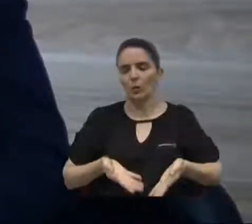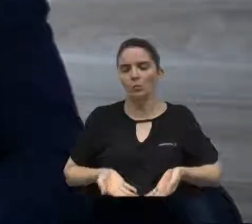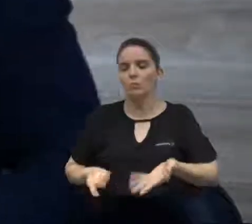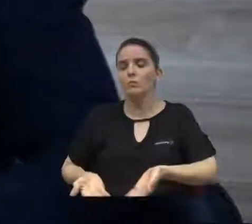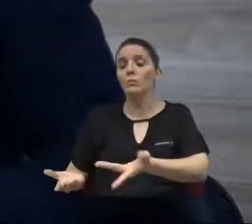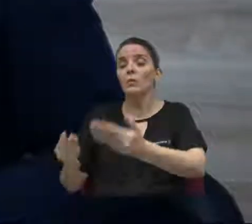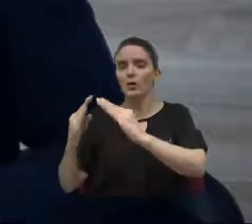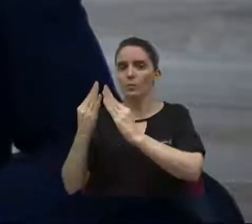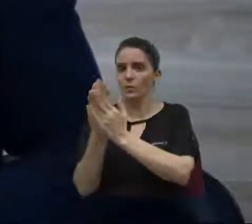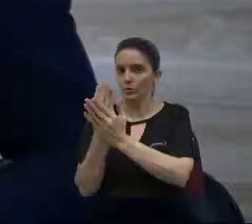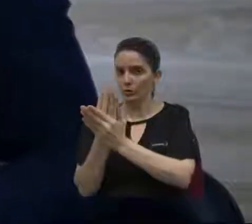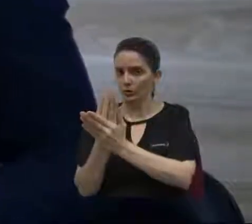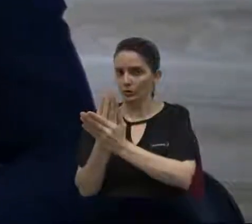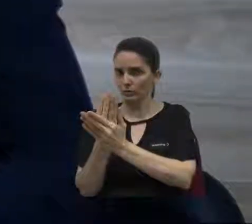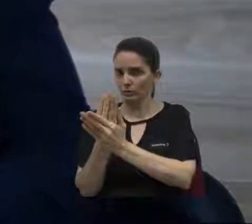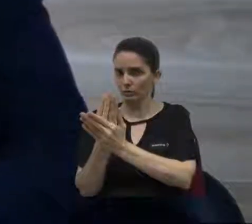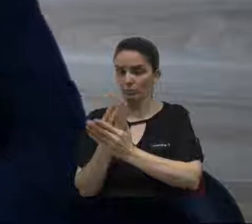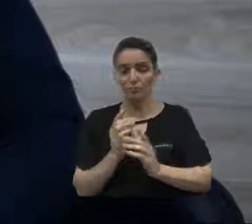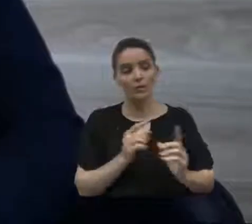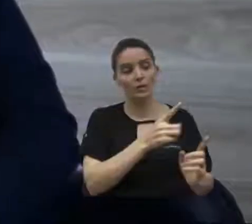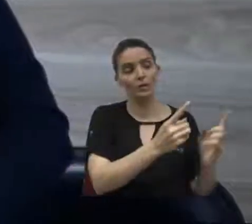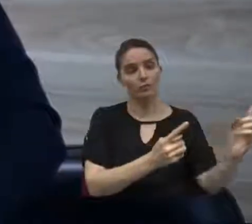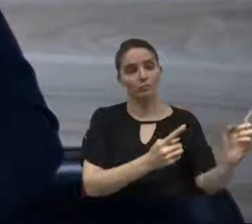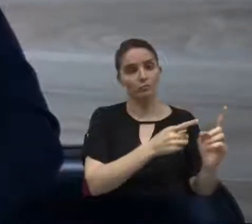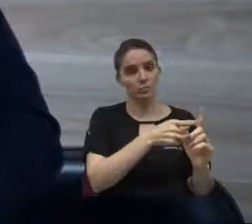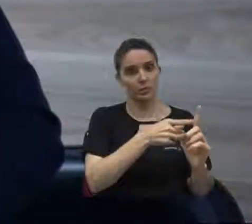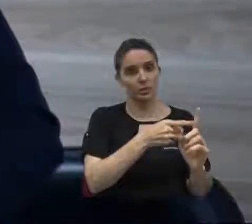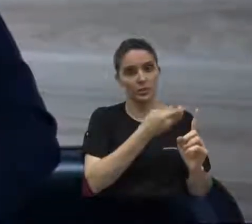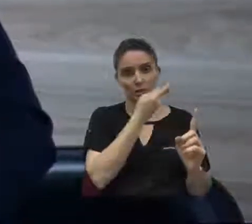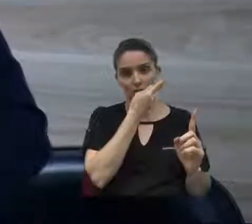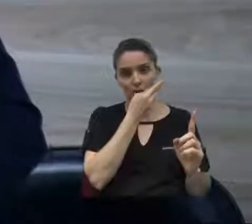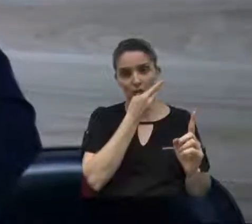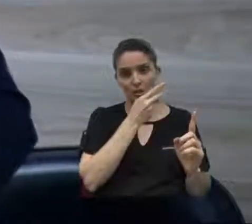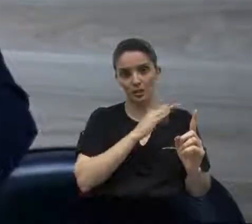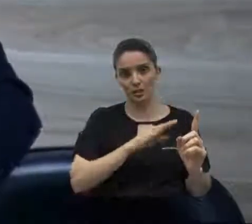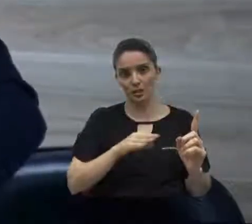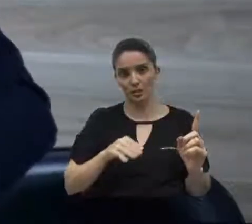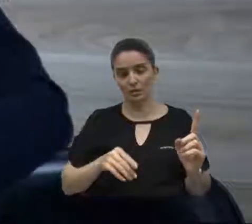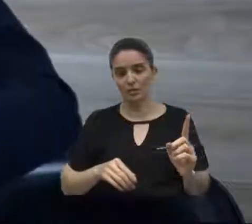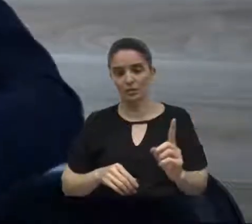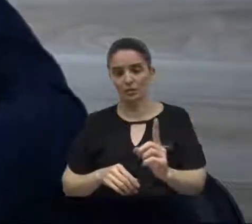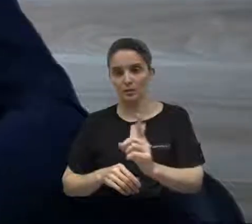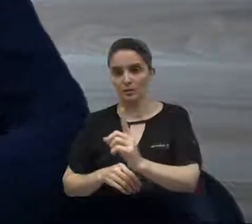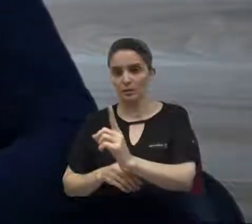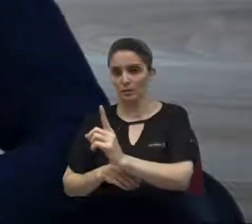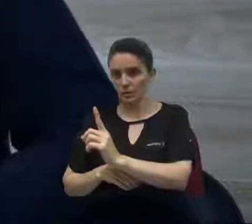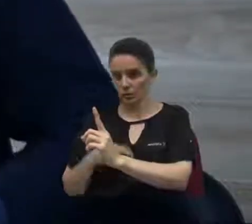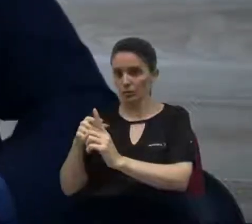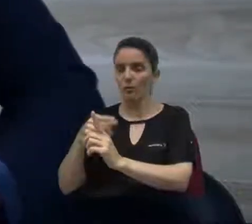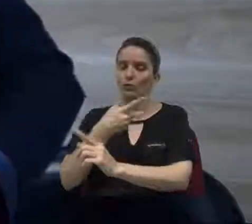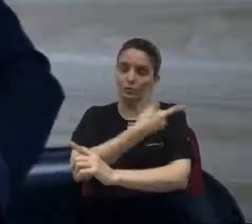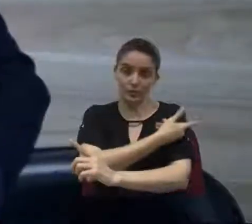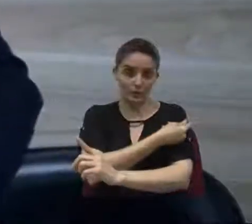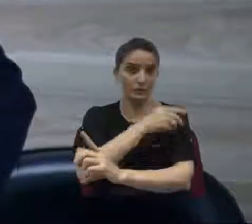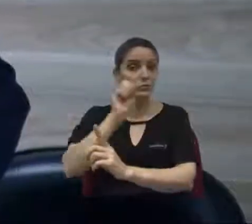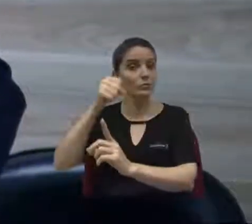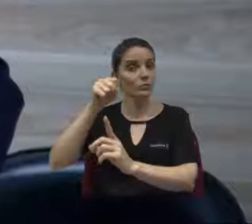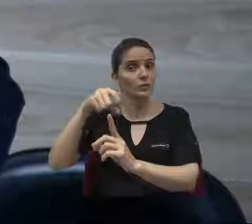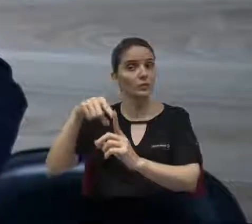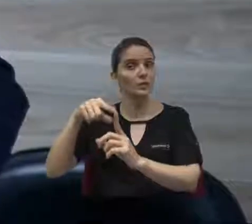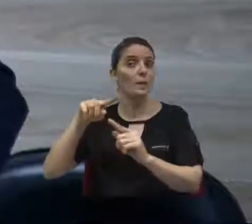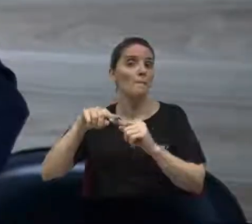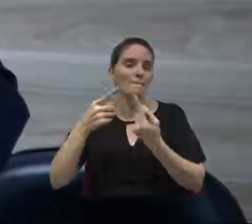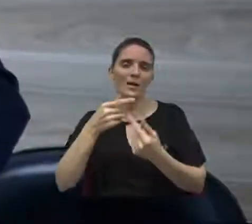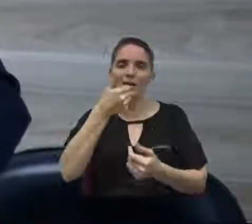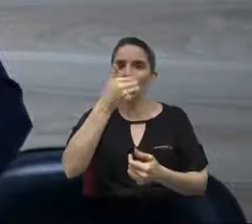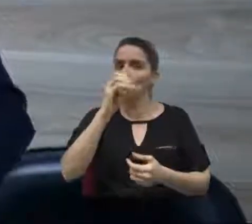vontade, aí o teu filho ou alguém que está lá exposto, porque nem por ter a vacina, te garante 100%